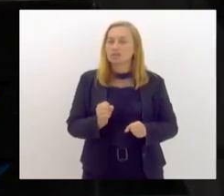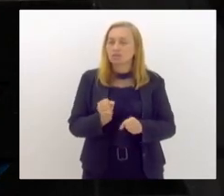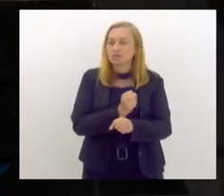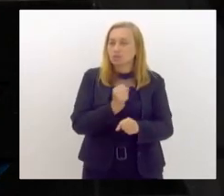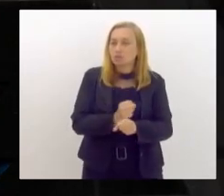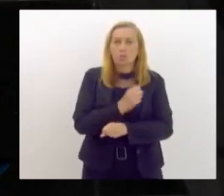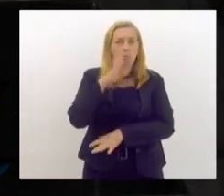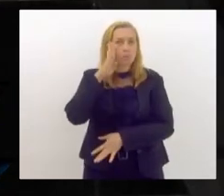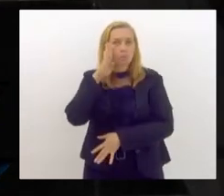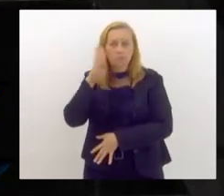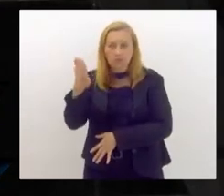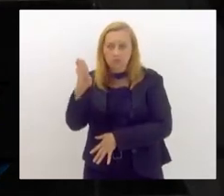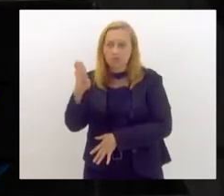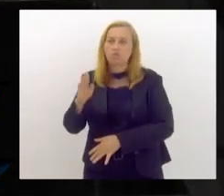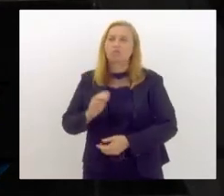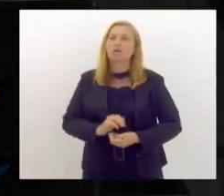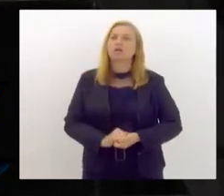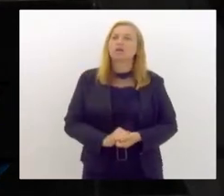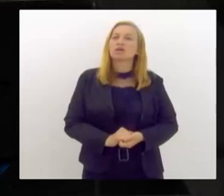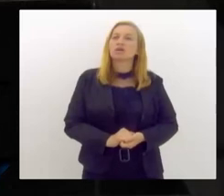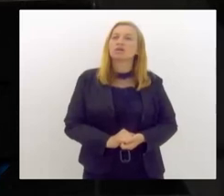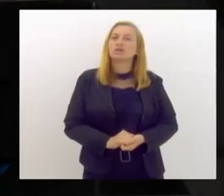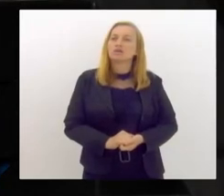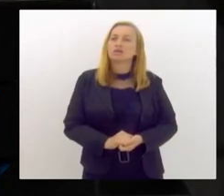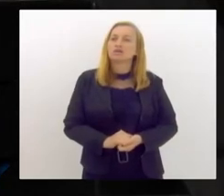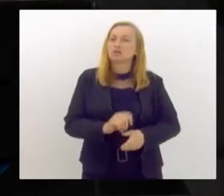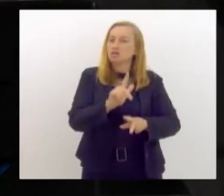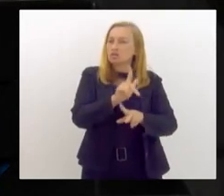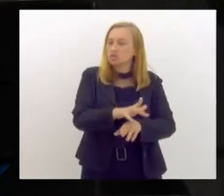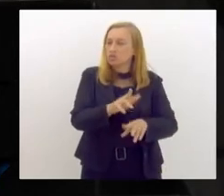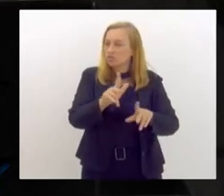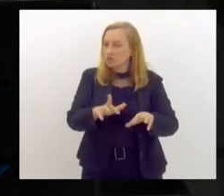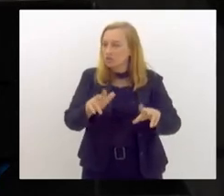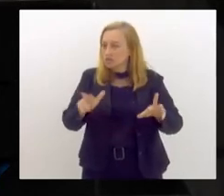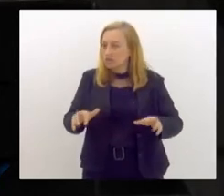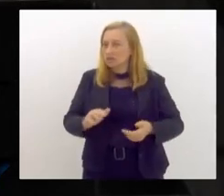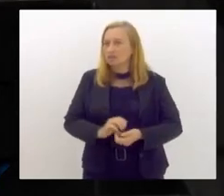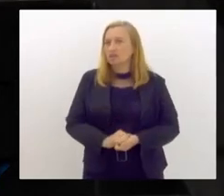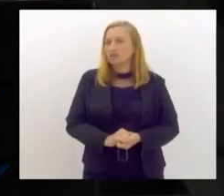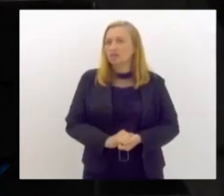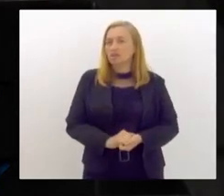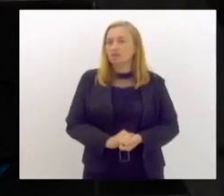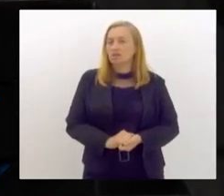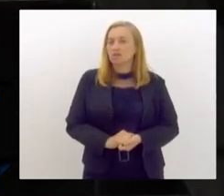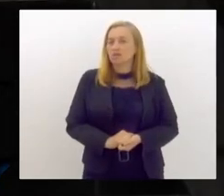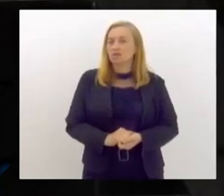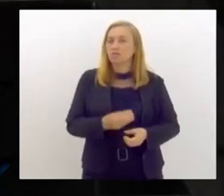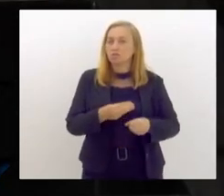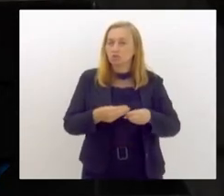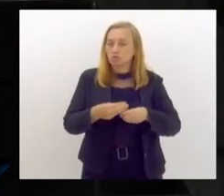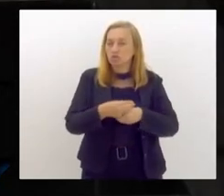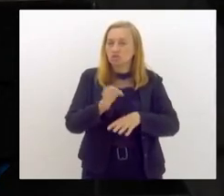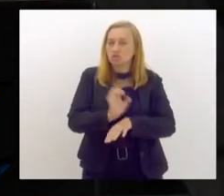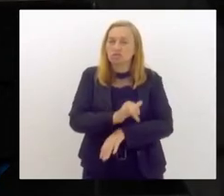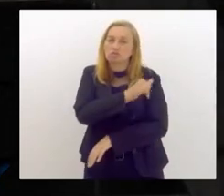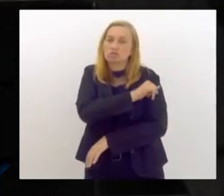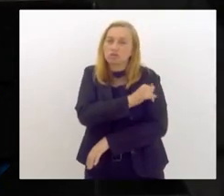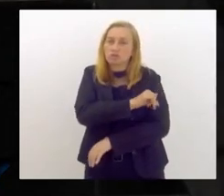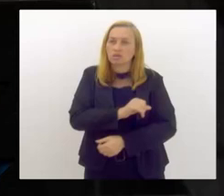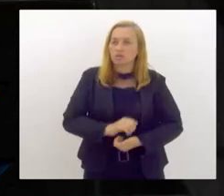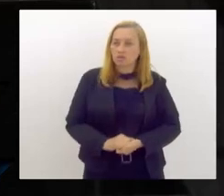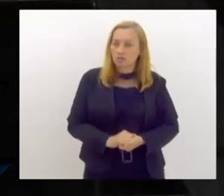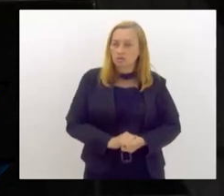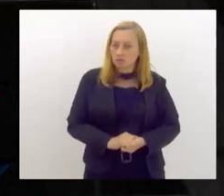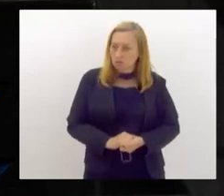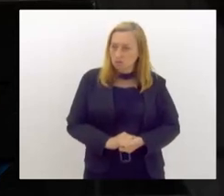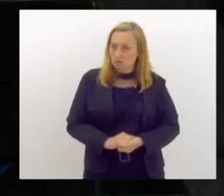principalmente considerando a diversidade dos municípios do estado do Rio de Janeiro, a